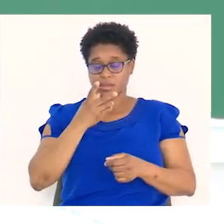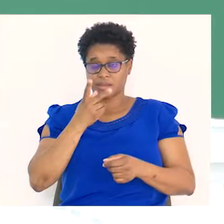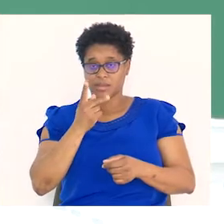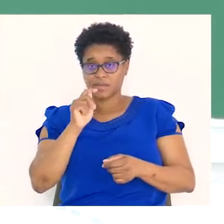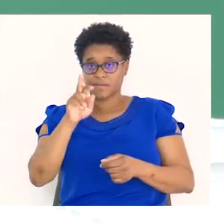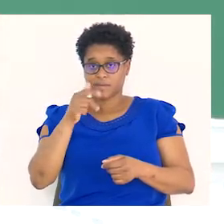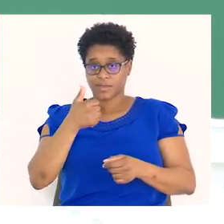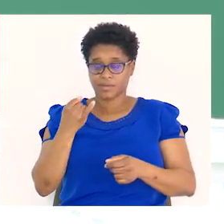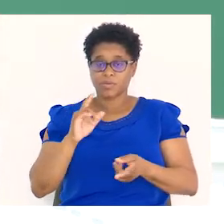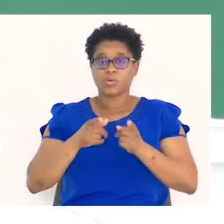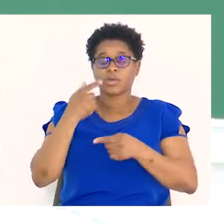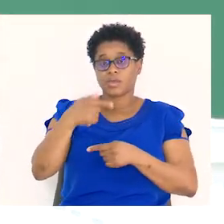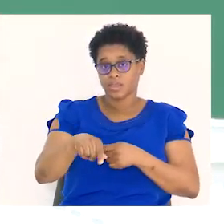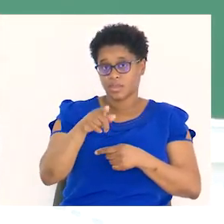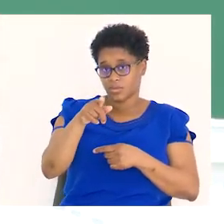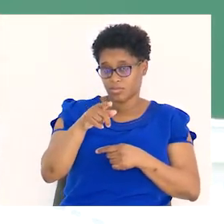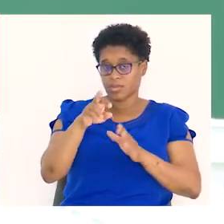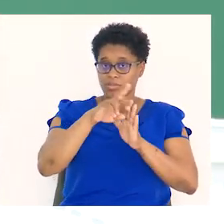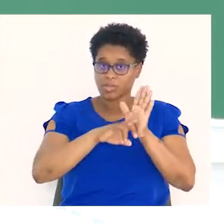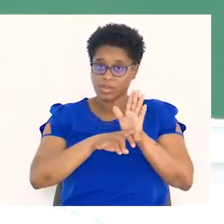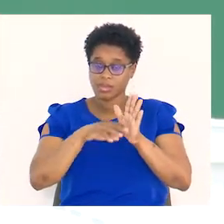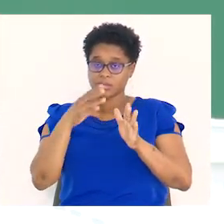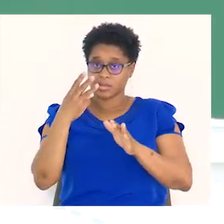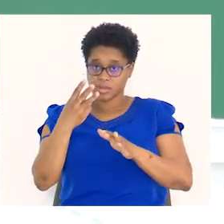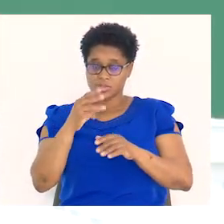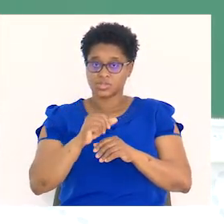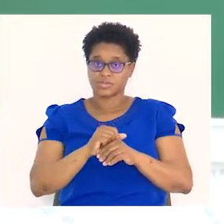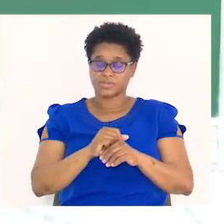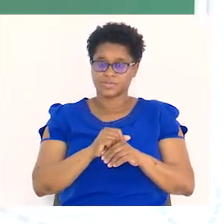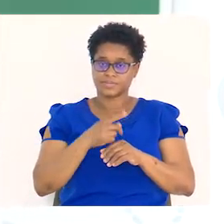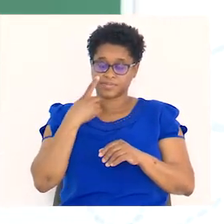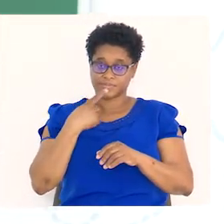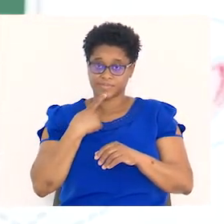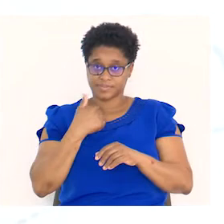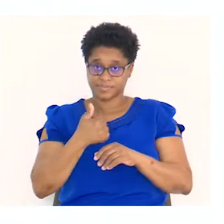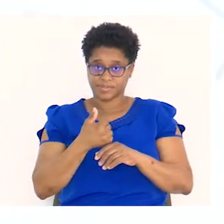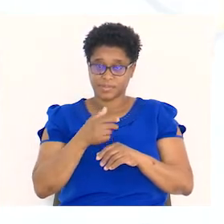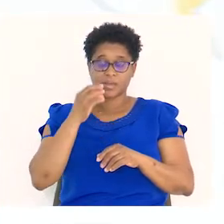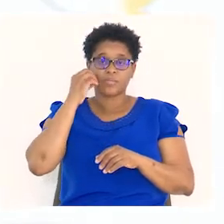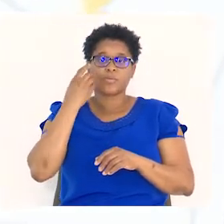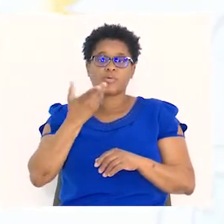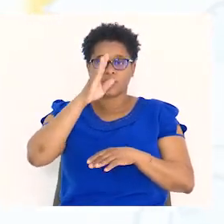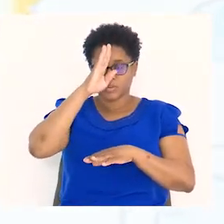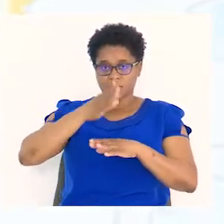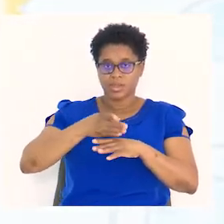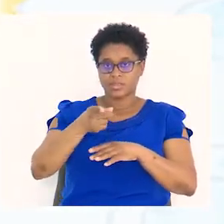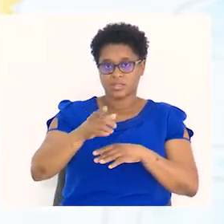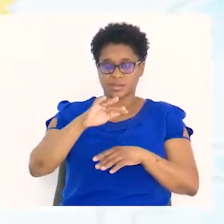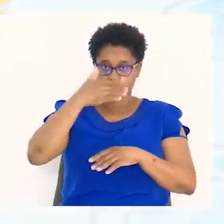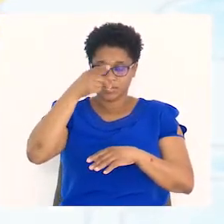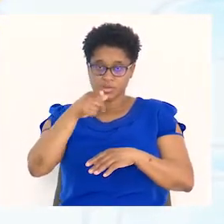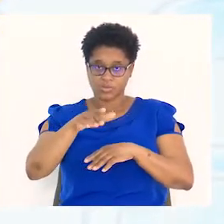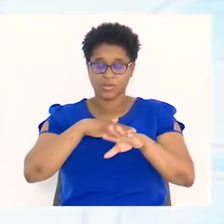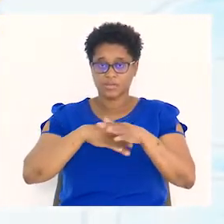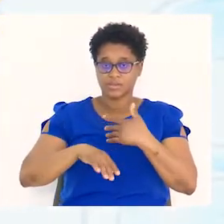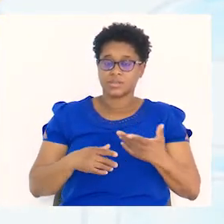preposição e um advérbio, que é aquilo que tu tens numa dessas regras do 3. Está